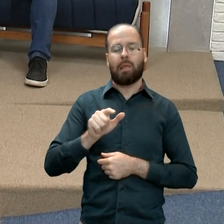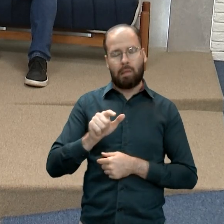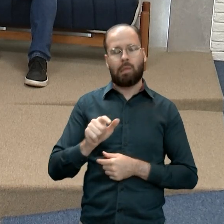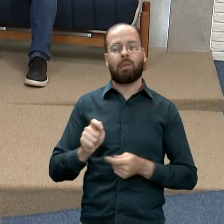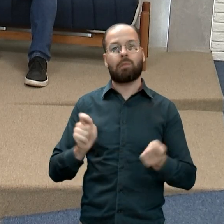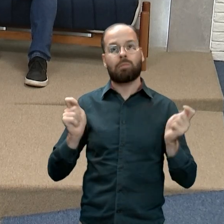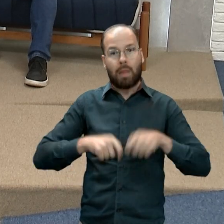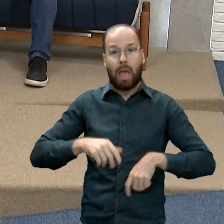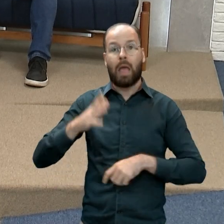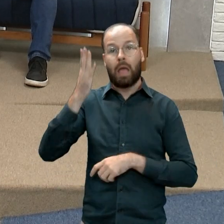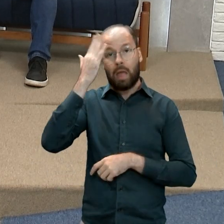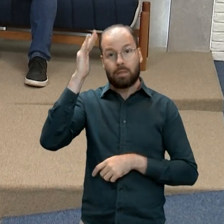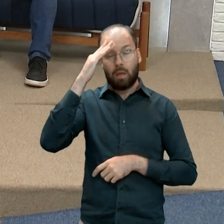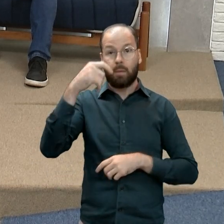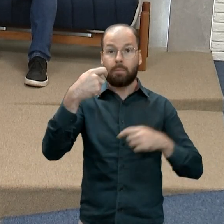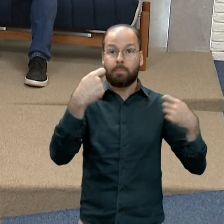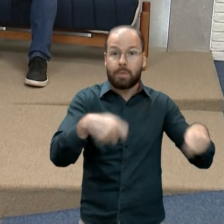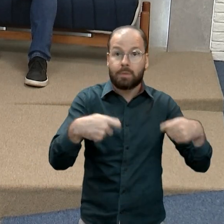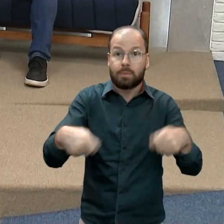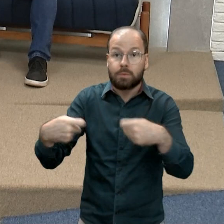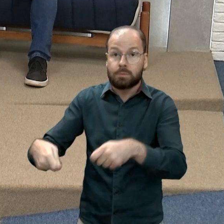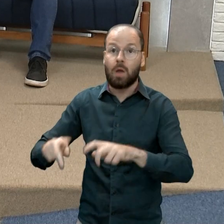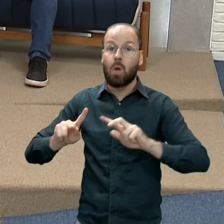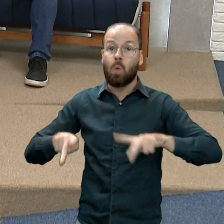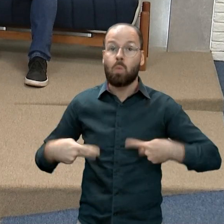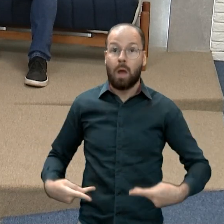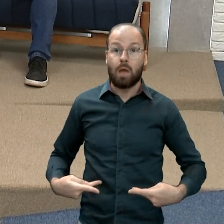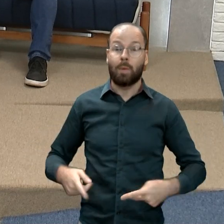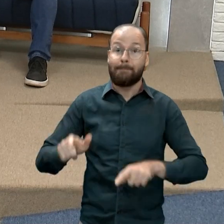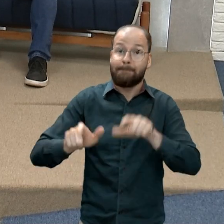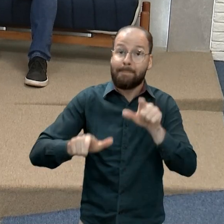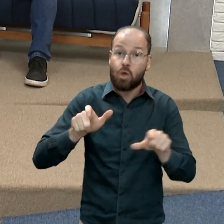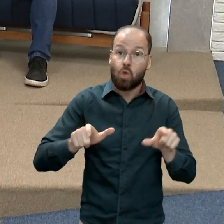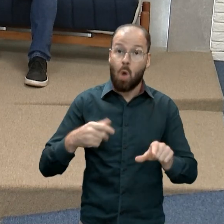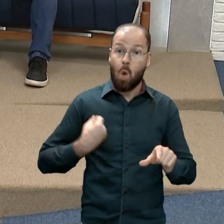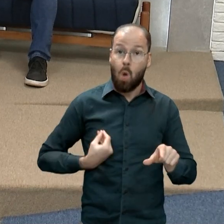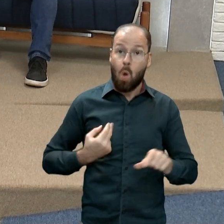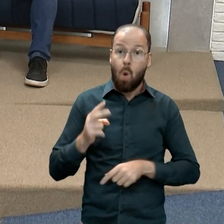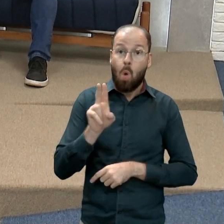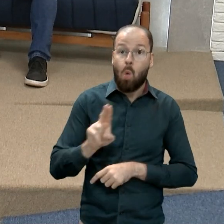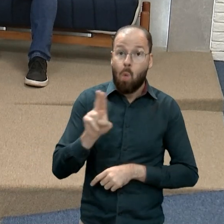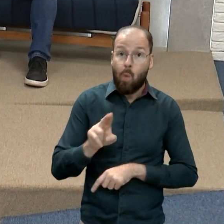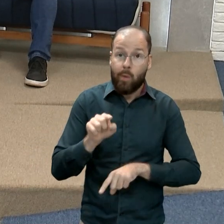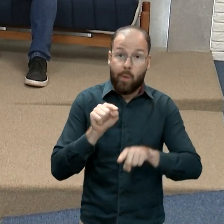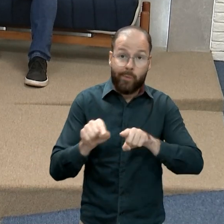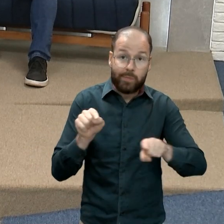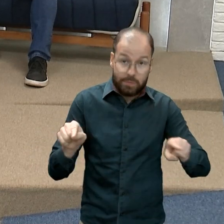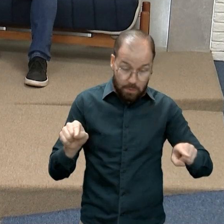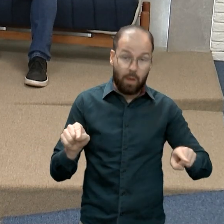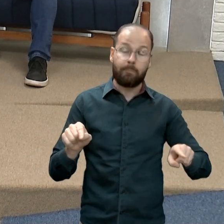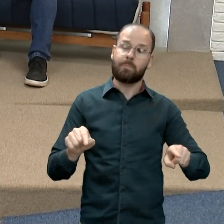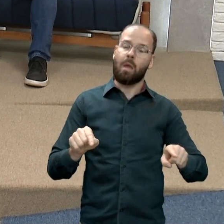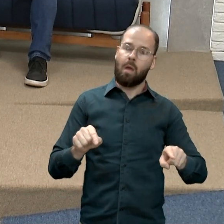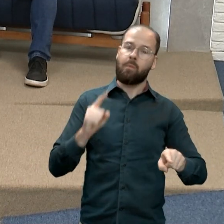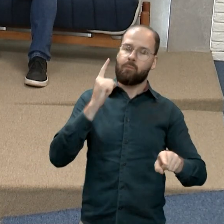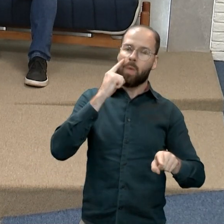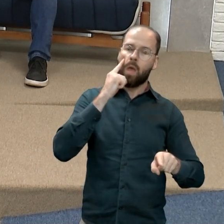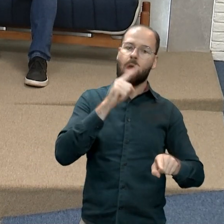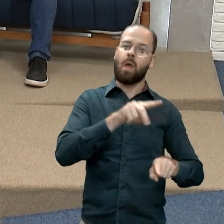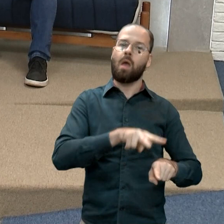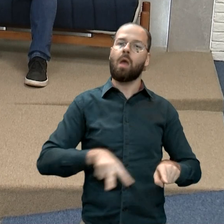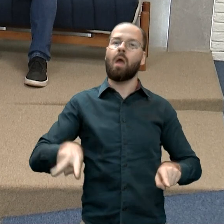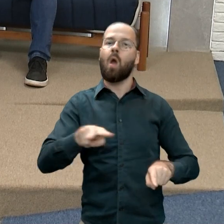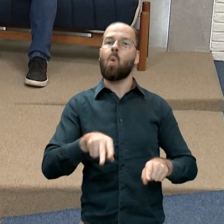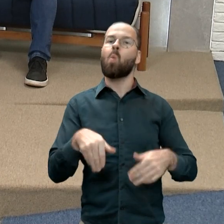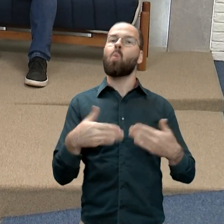do ser humano, aquele usuário ali daquele processo, e quais são as necessidades de melhoramento, né,